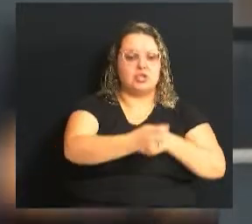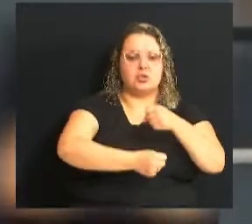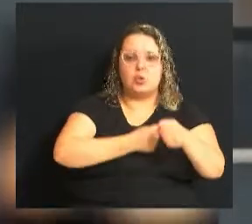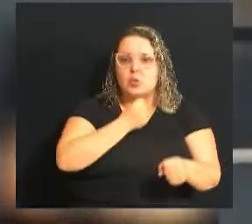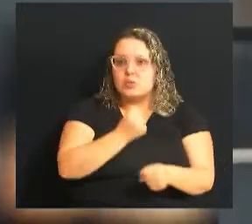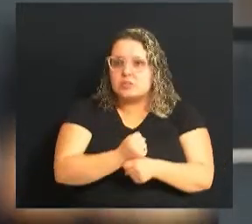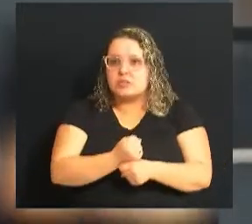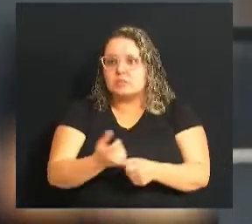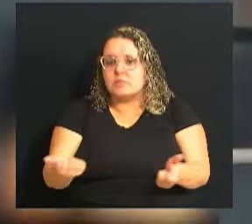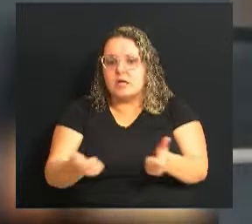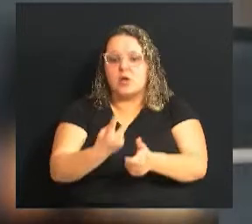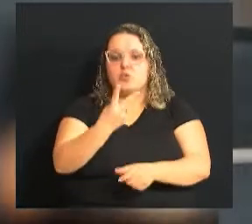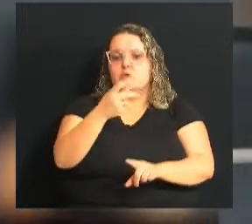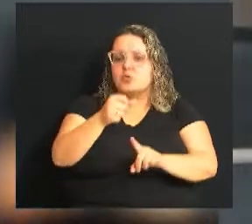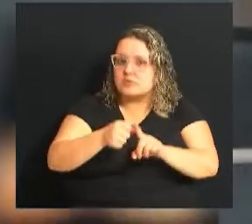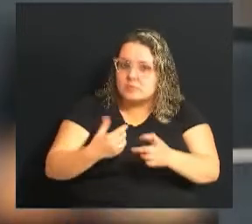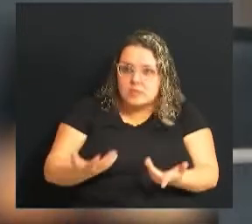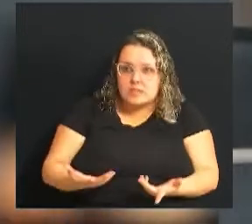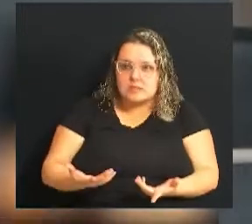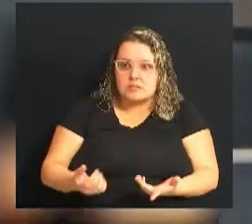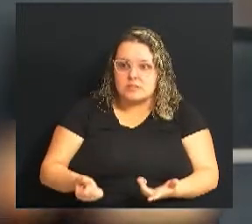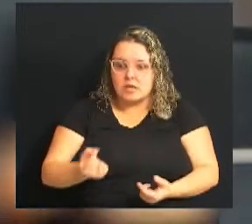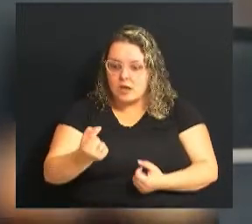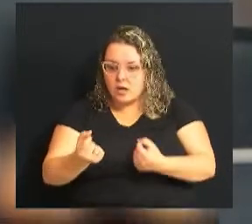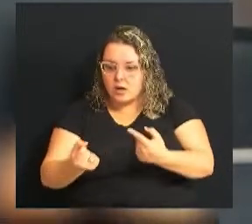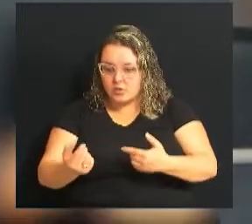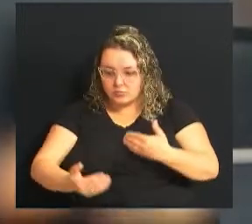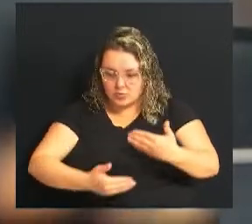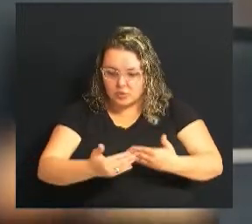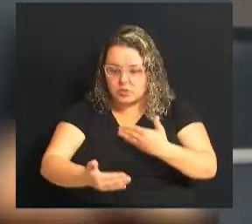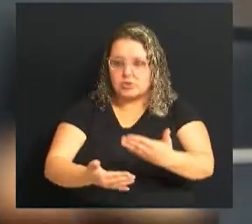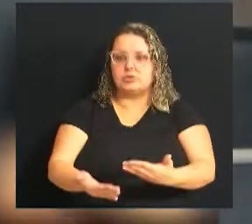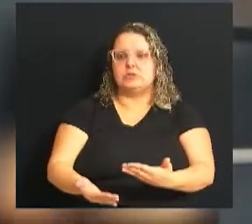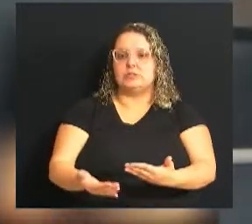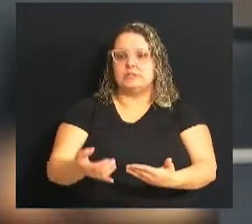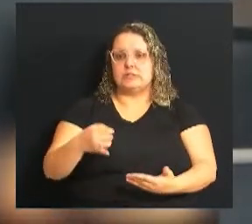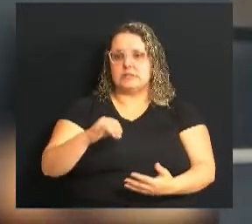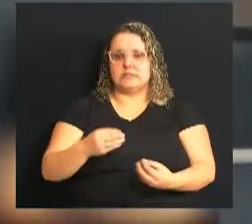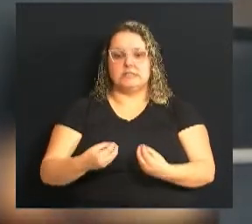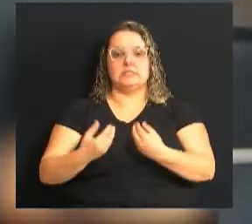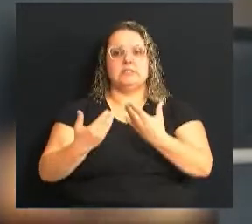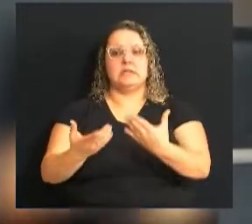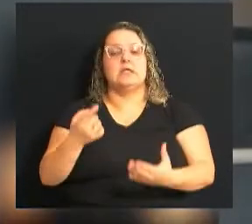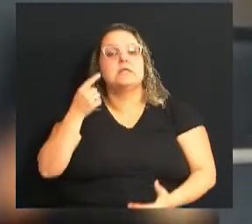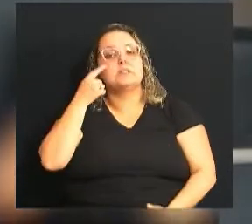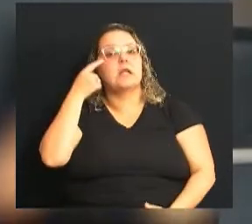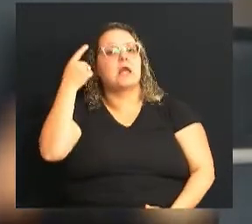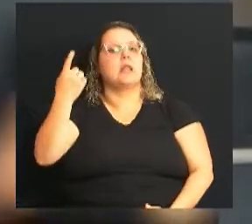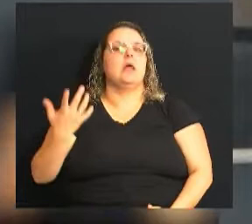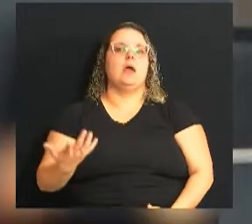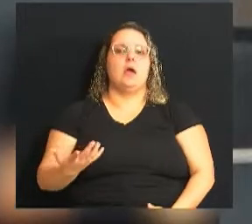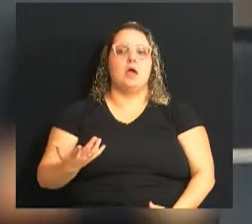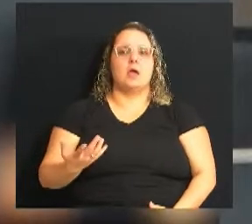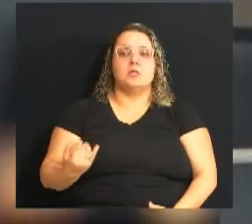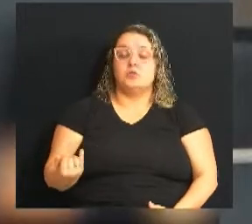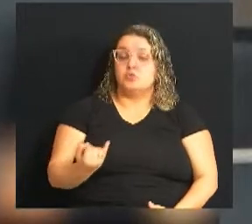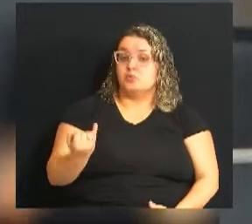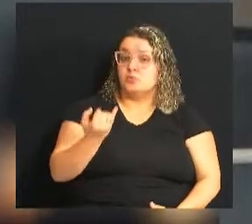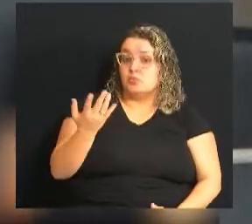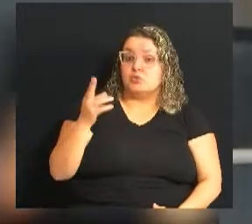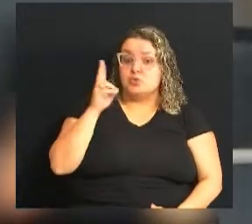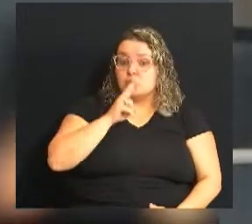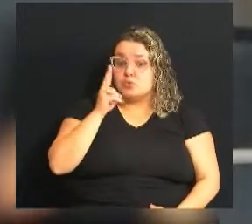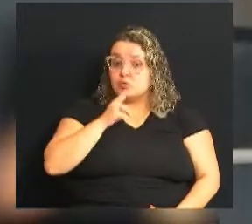2 meses algum procedimento? Se der essa ideia de importância, de